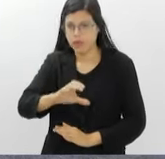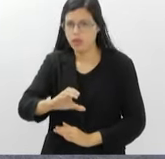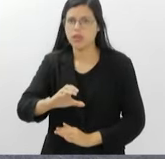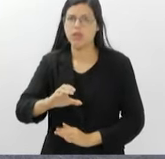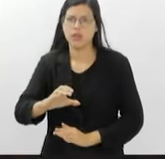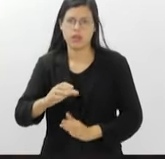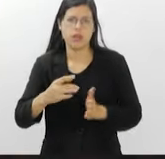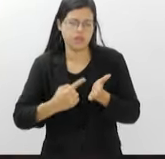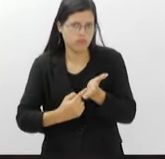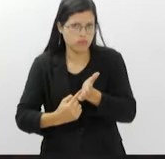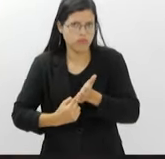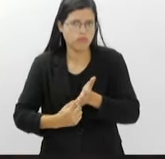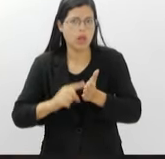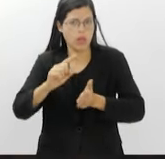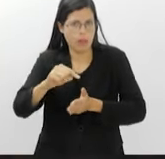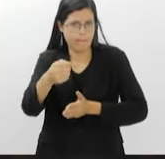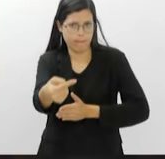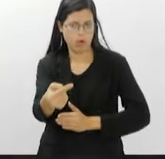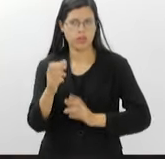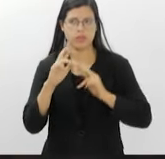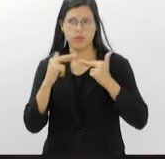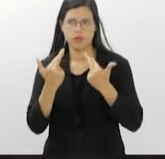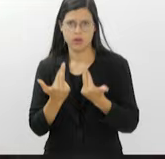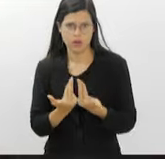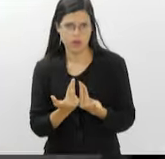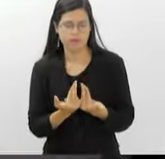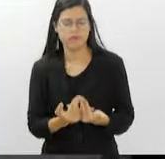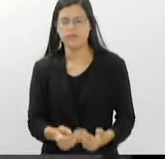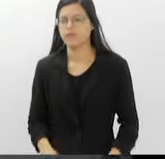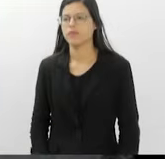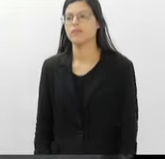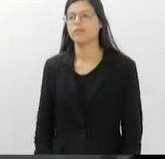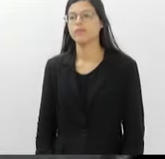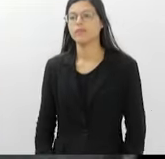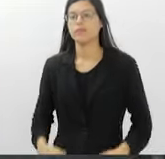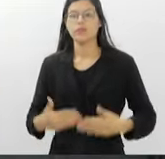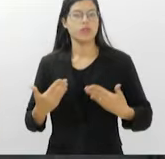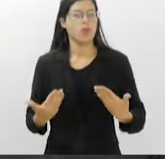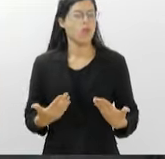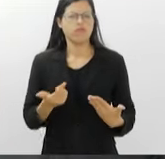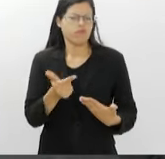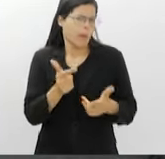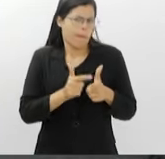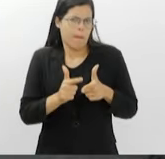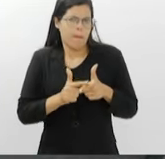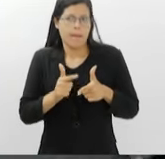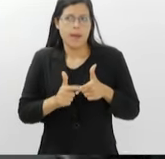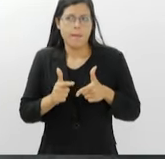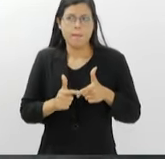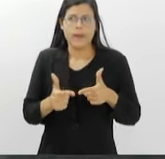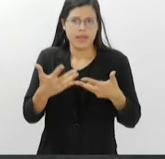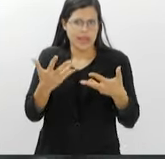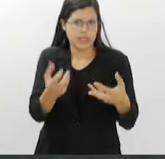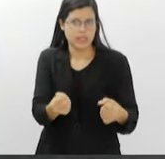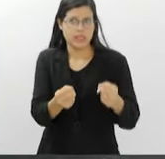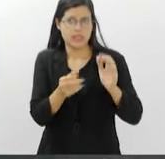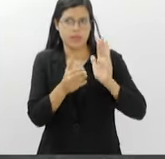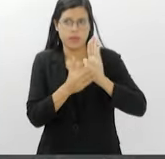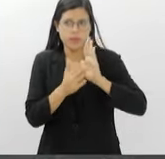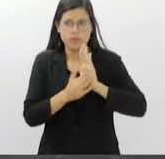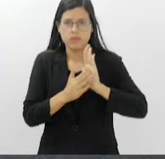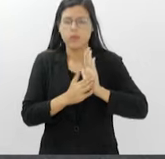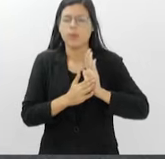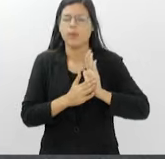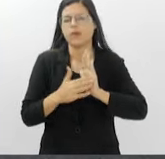na próxima, e com a sua compreensão, Gualberto. Eu não tenho problema nenhum em aderir a essa proposta feita por